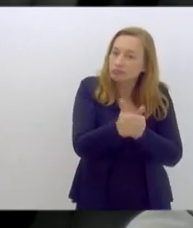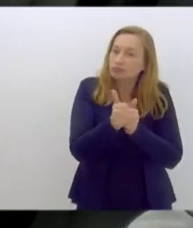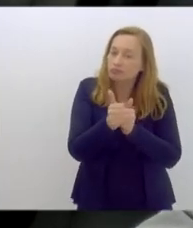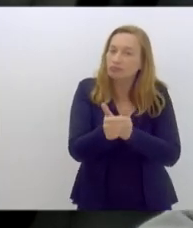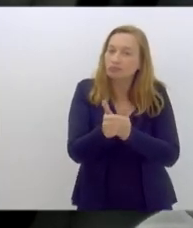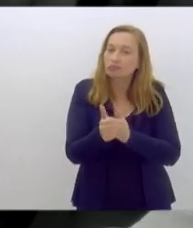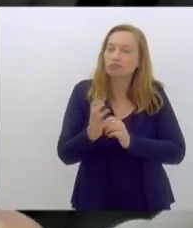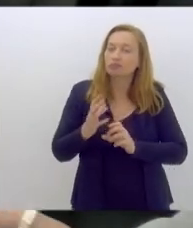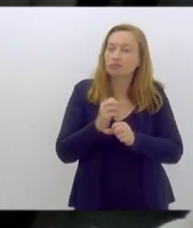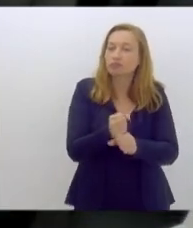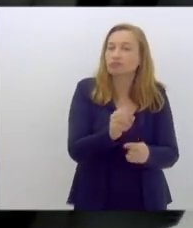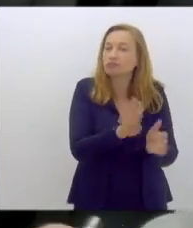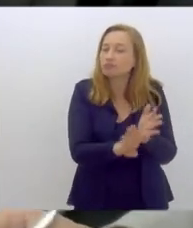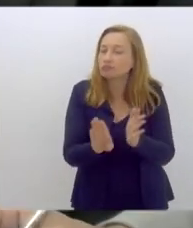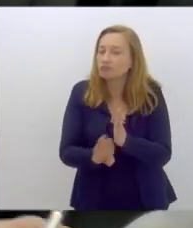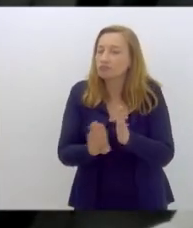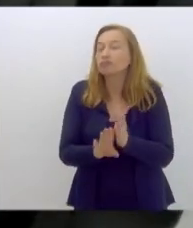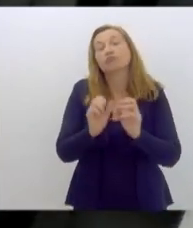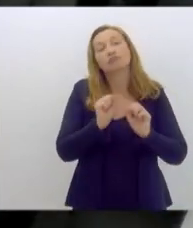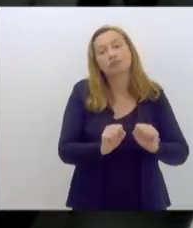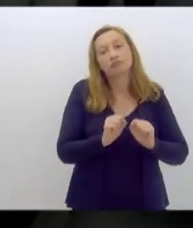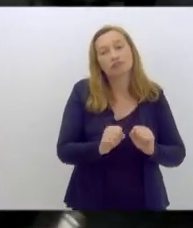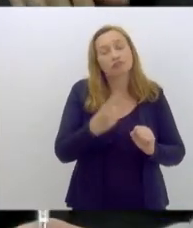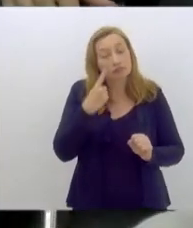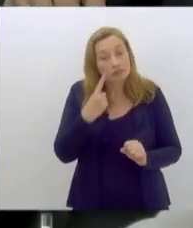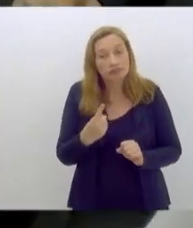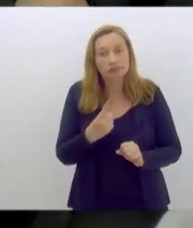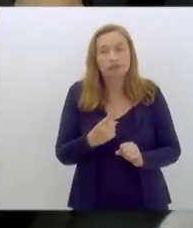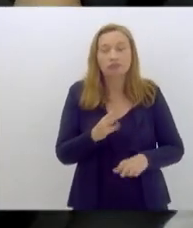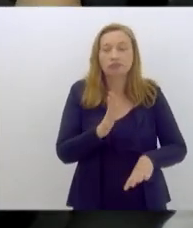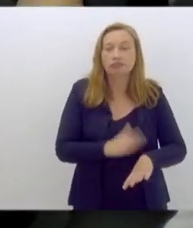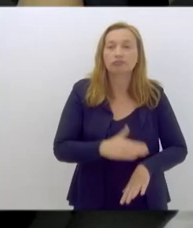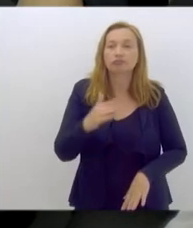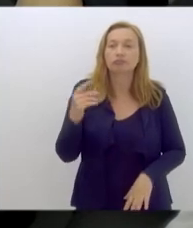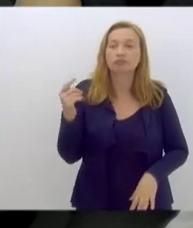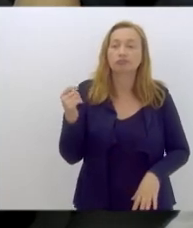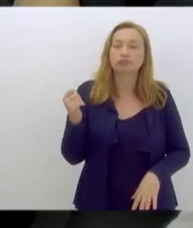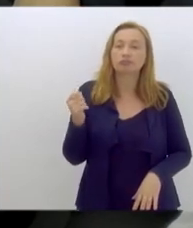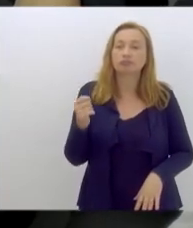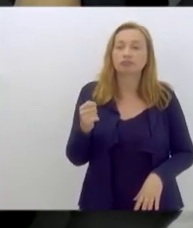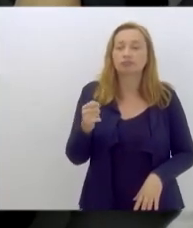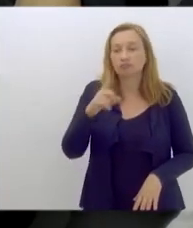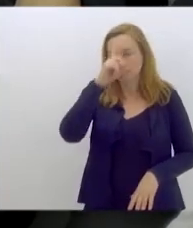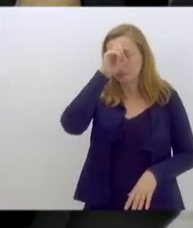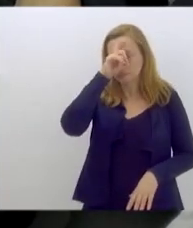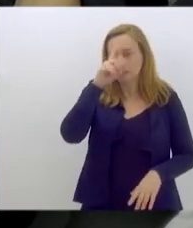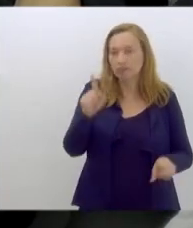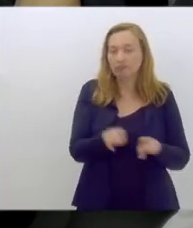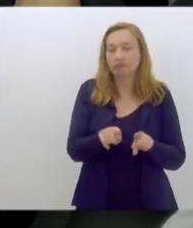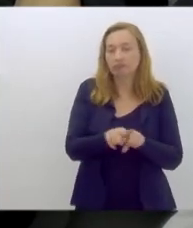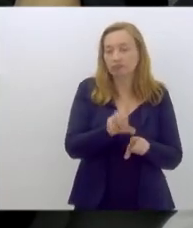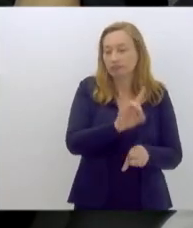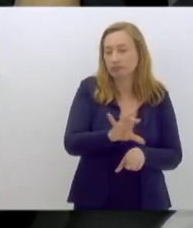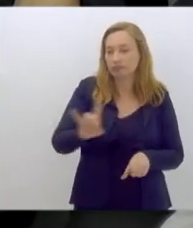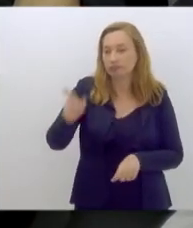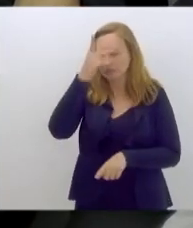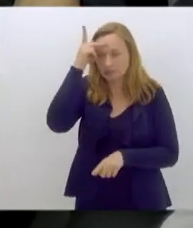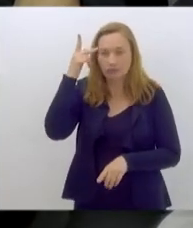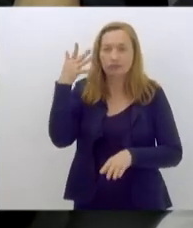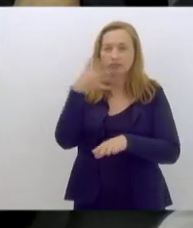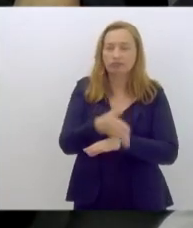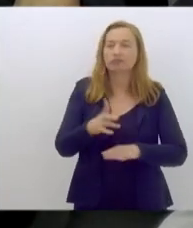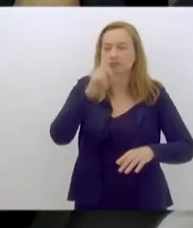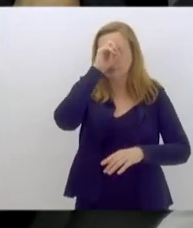uma contabilidade de custos para que a gente possa apurar mais do que seu hospital mas também um curso por paciente Eu acho que isso